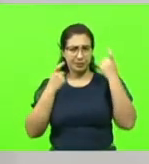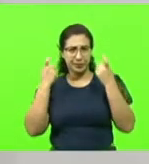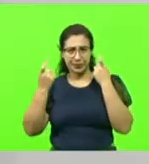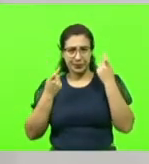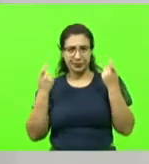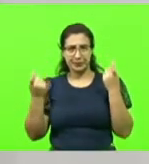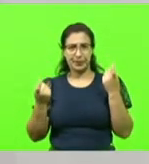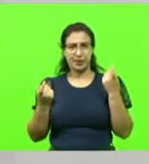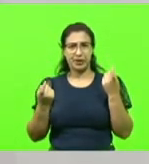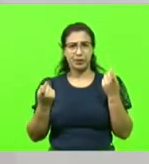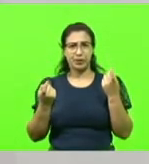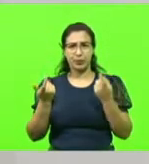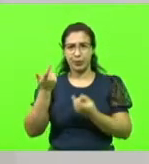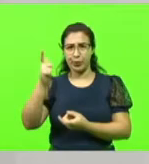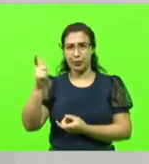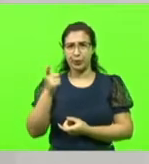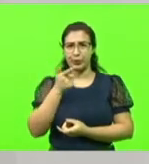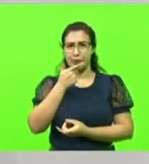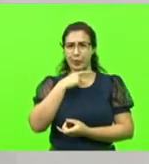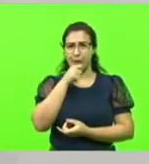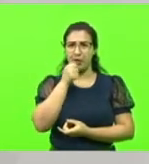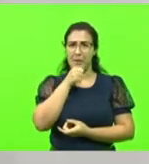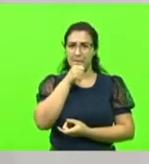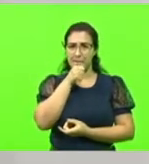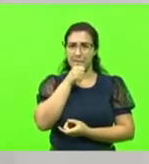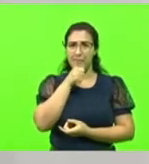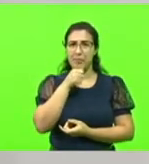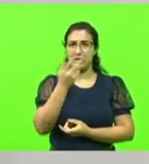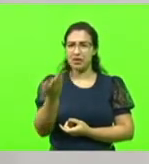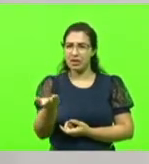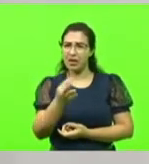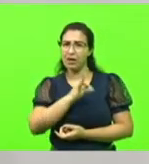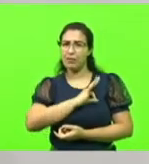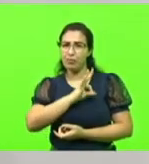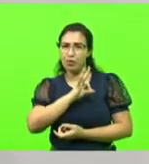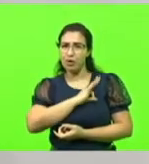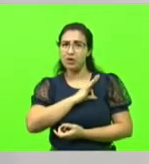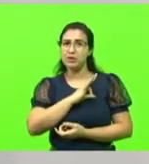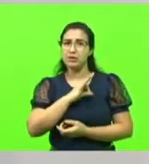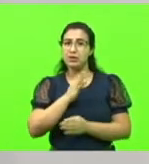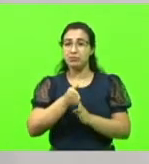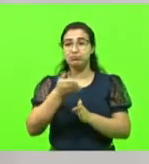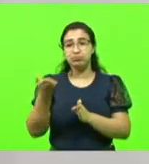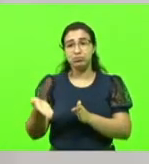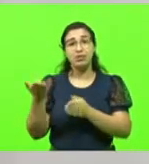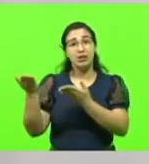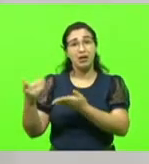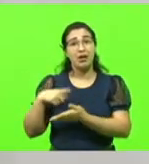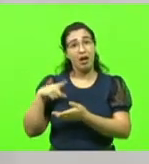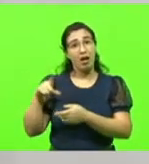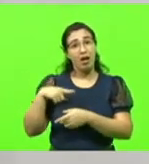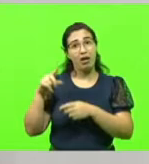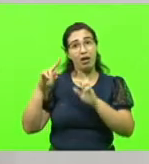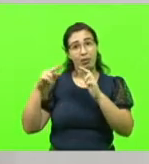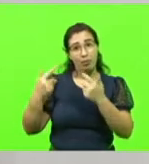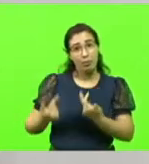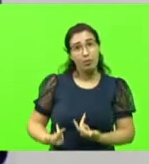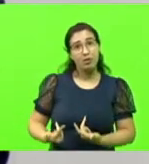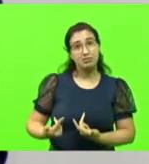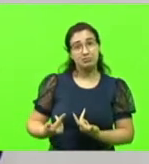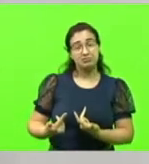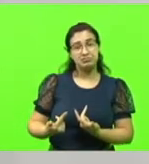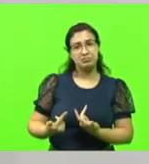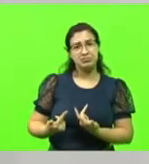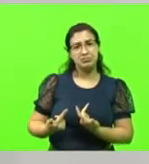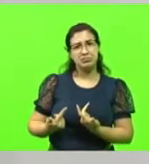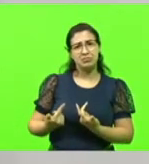os pais e as esposas dos policiais? Do outro lado, também tinha o ser humano. Qual o